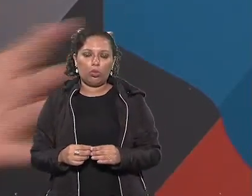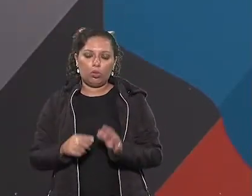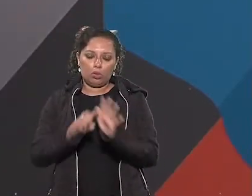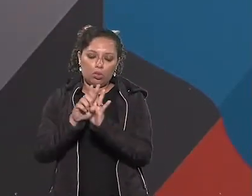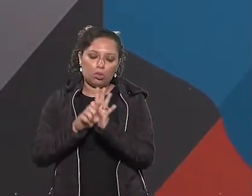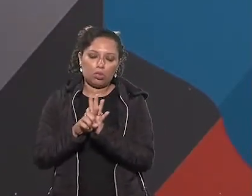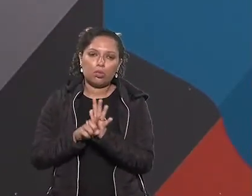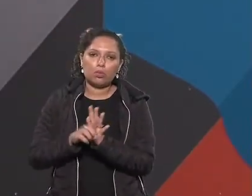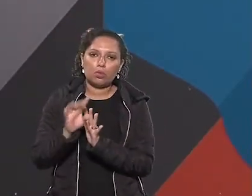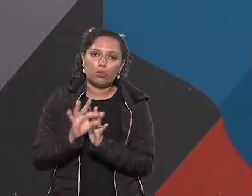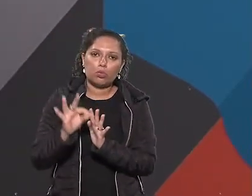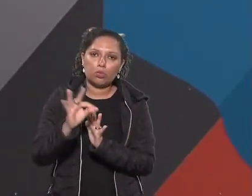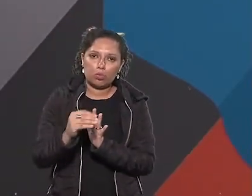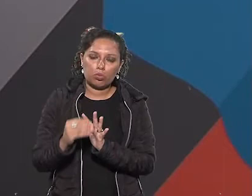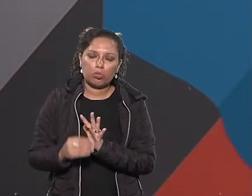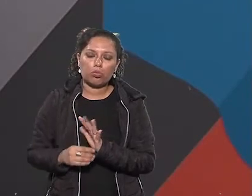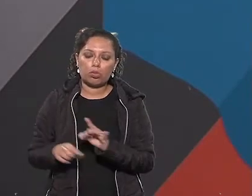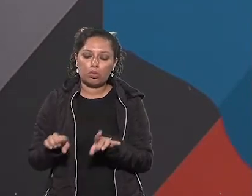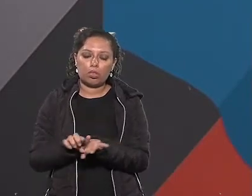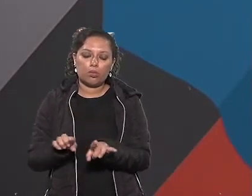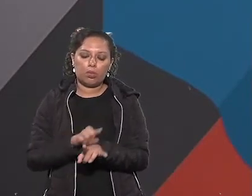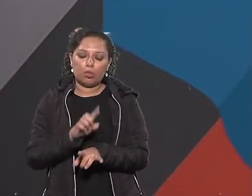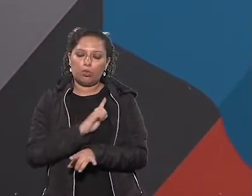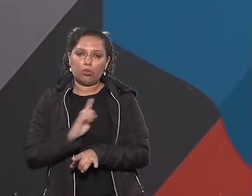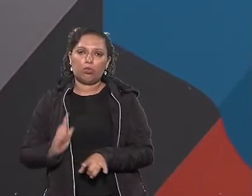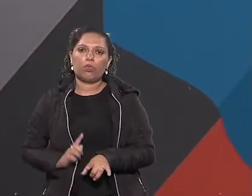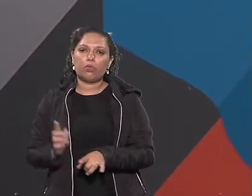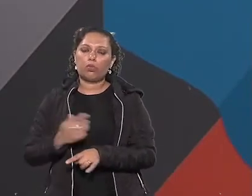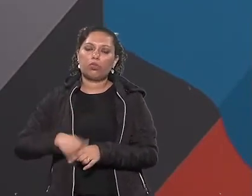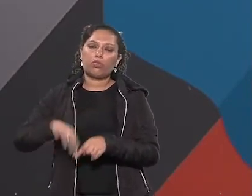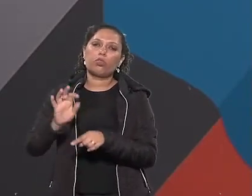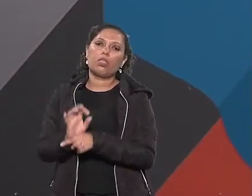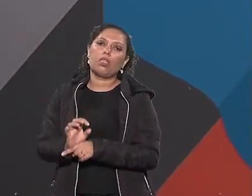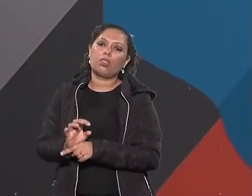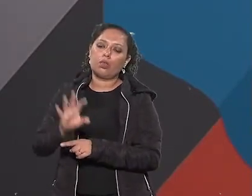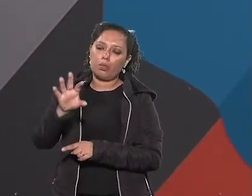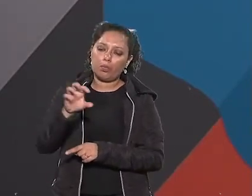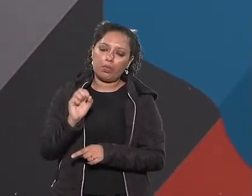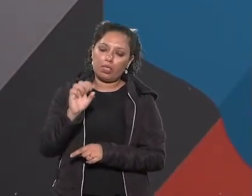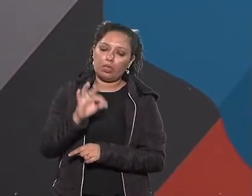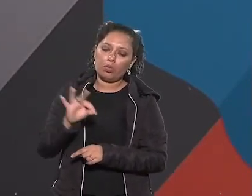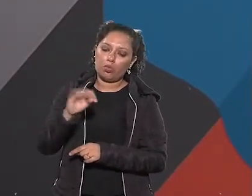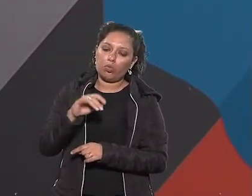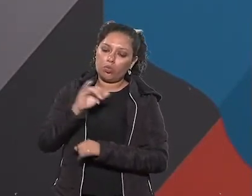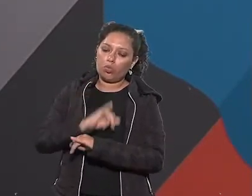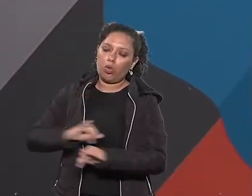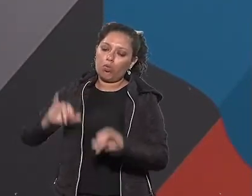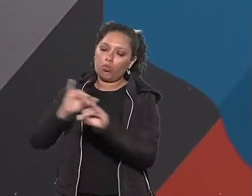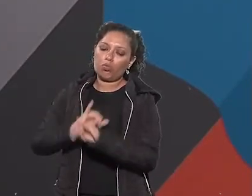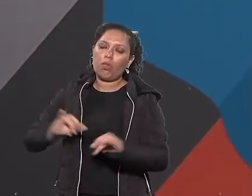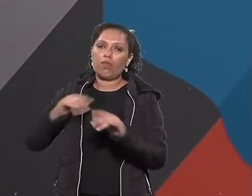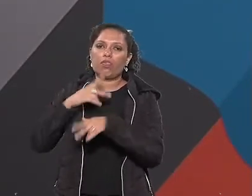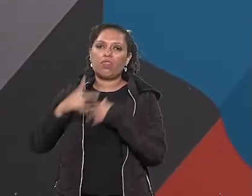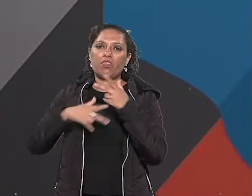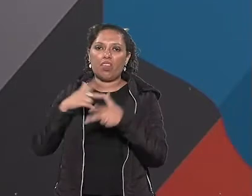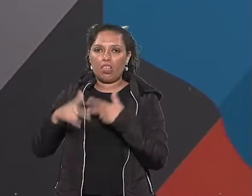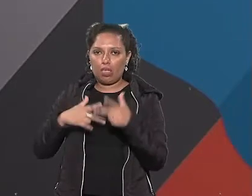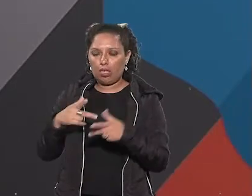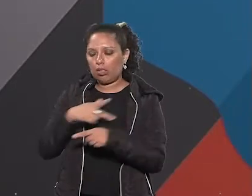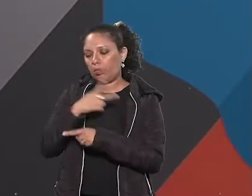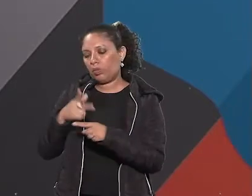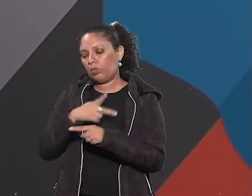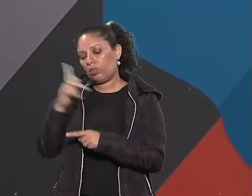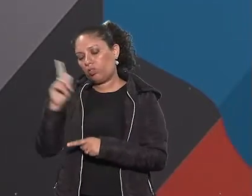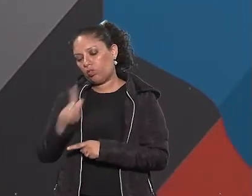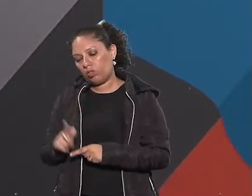melhores momentos, né? E, além do mais, se o governo do Estado, né, pegar todas as recomendações que estão